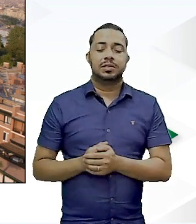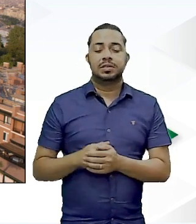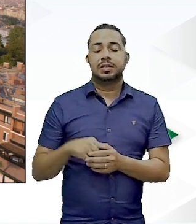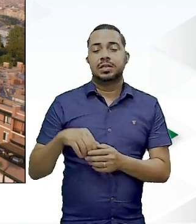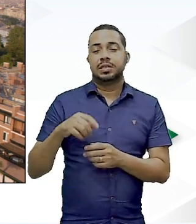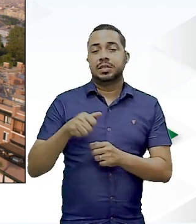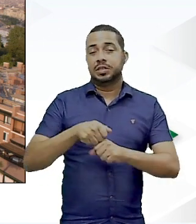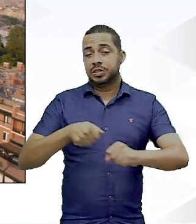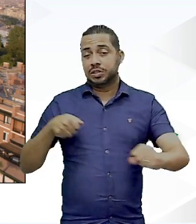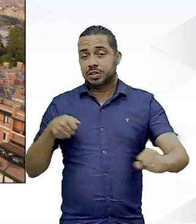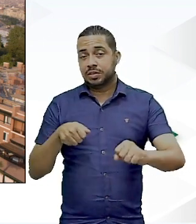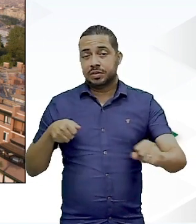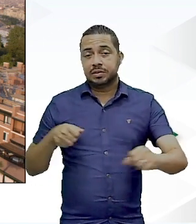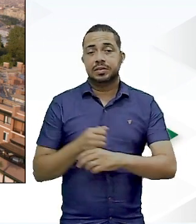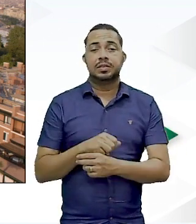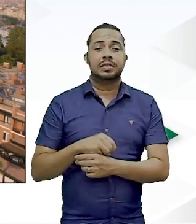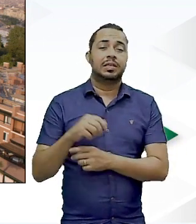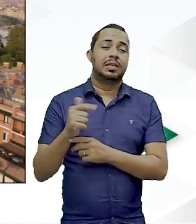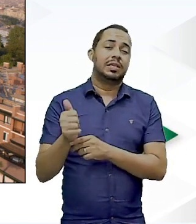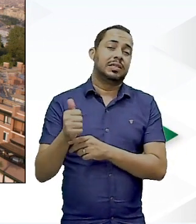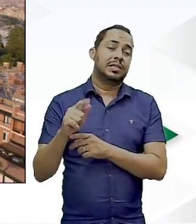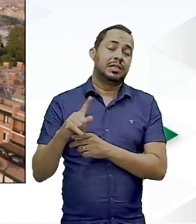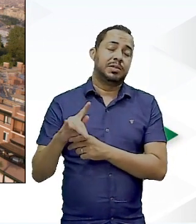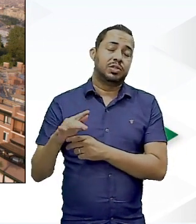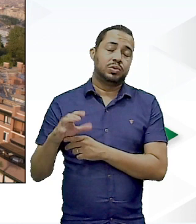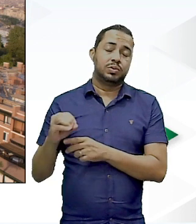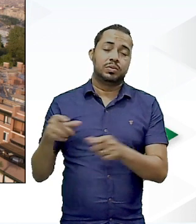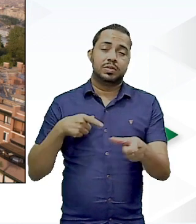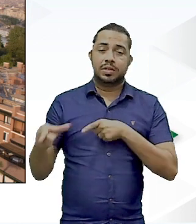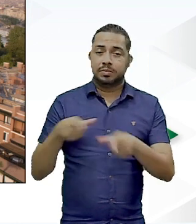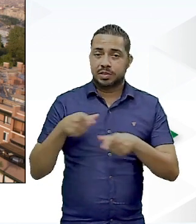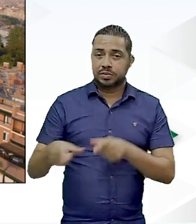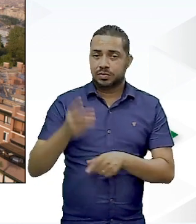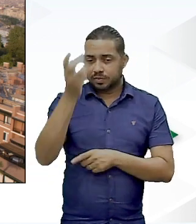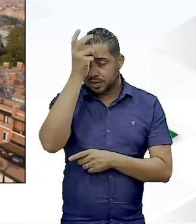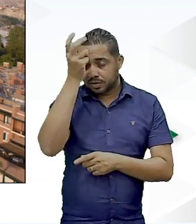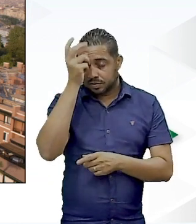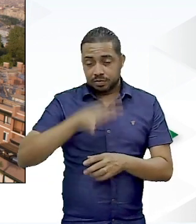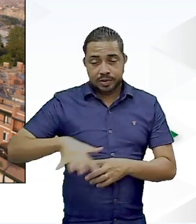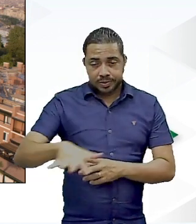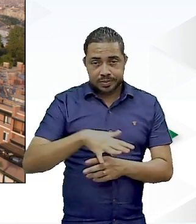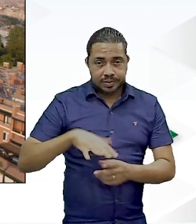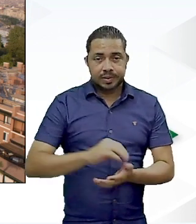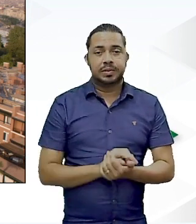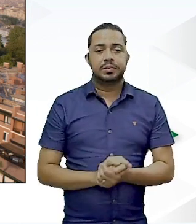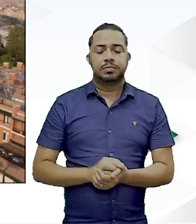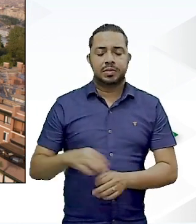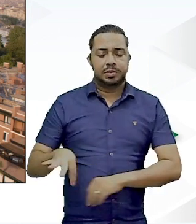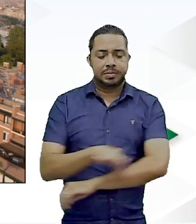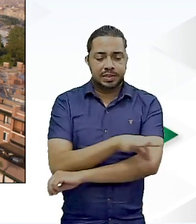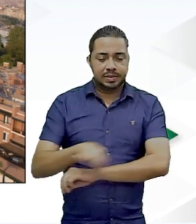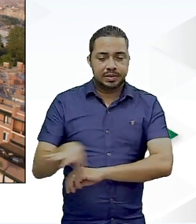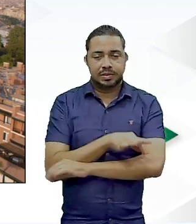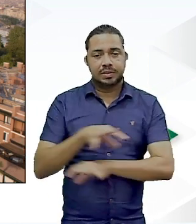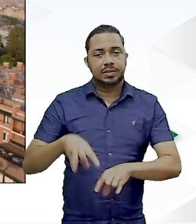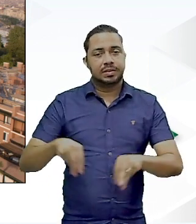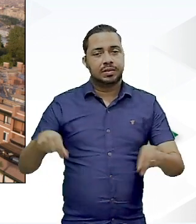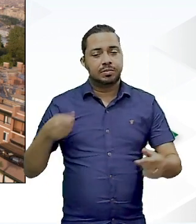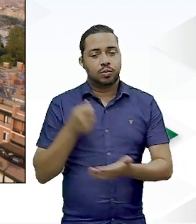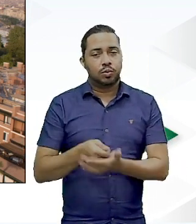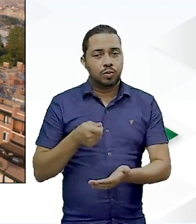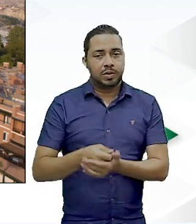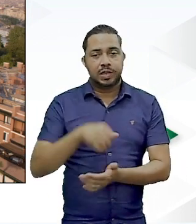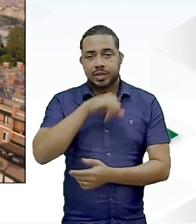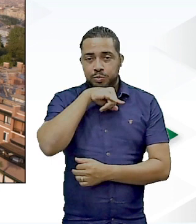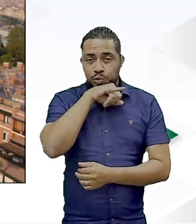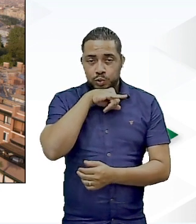de cordas, os agrimensores, funcionários do faraó que estavam ali para medir as terras para cobrar os